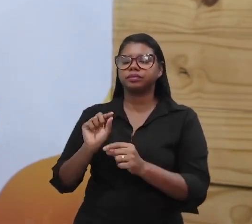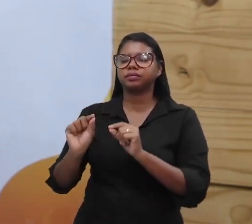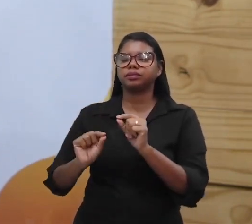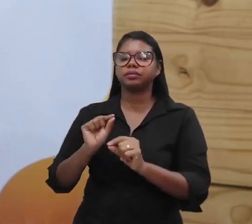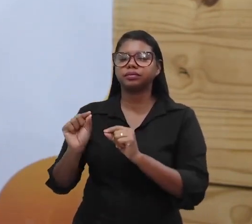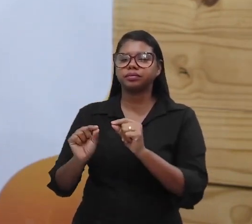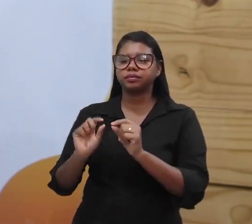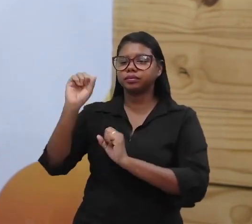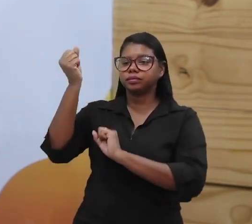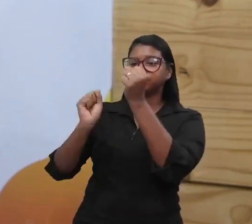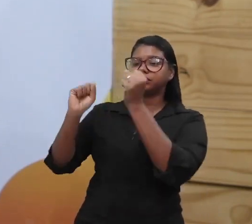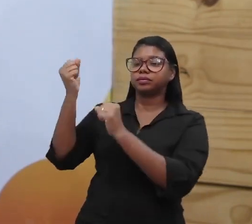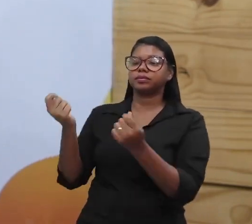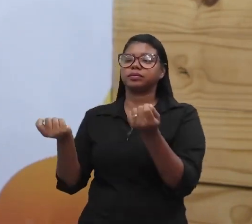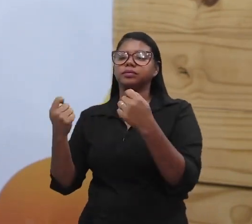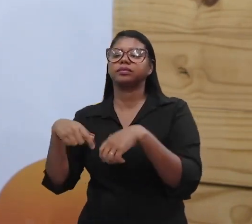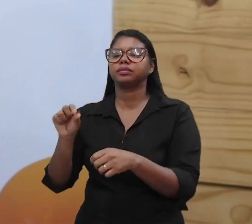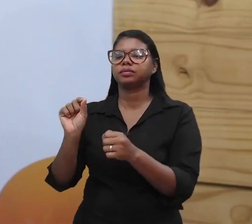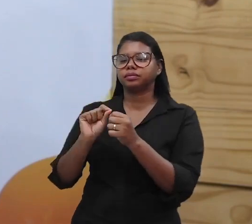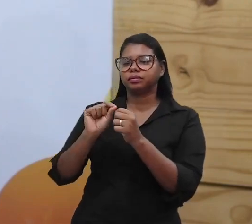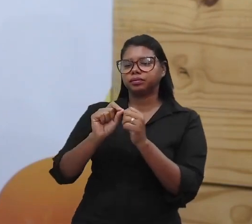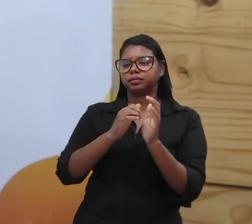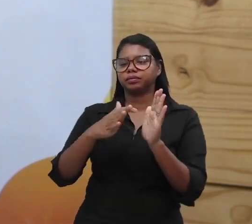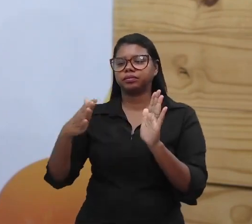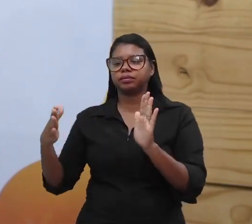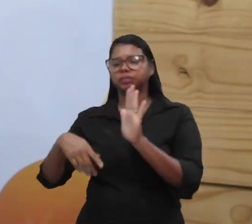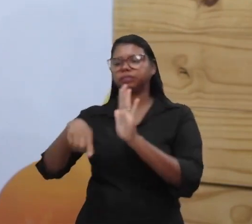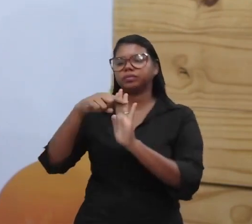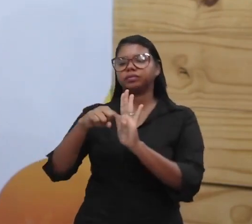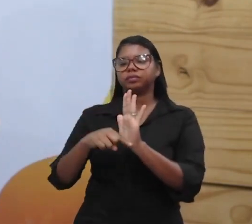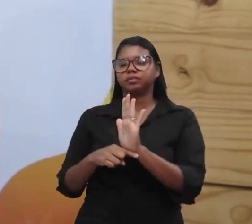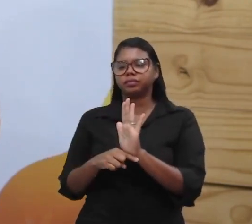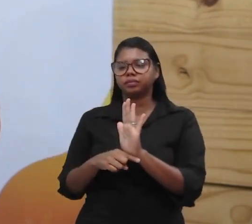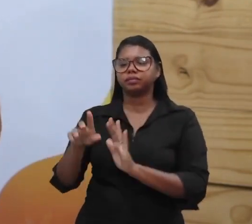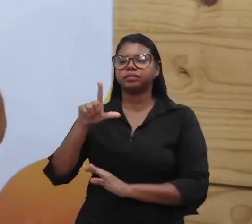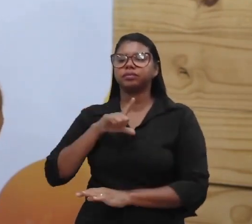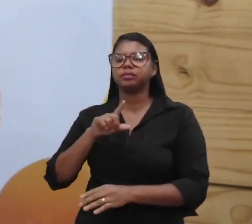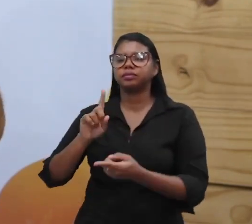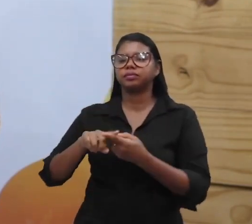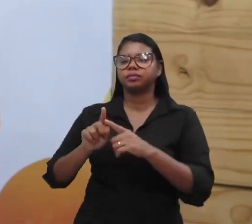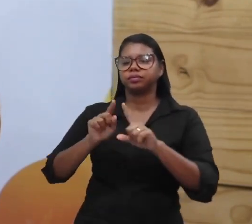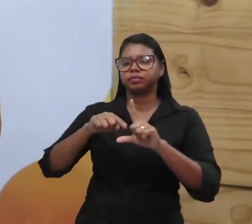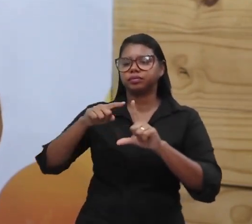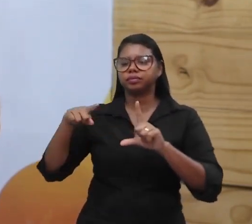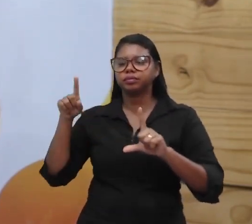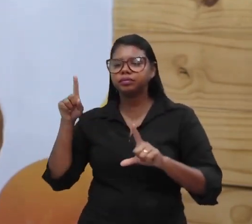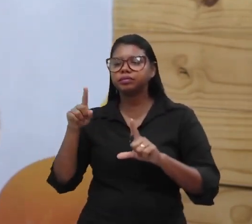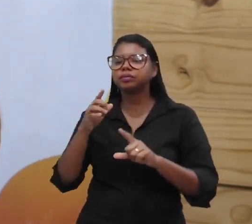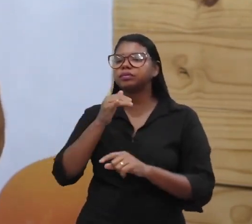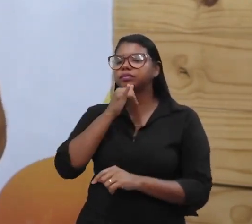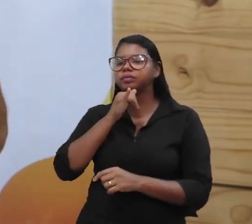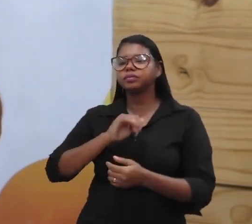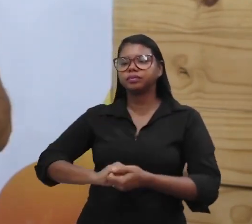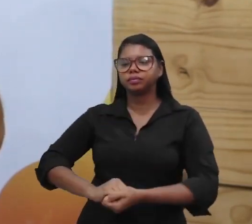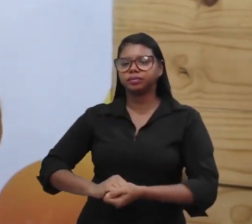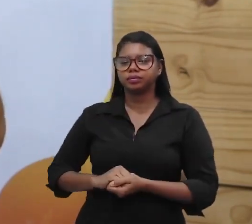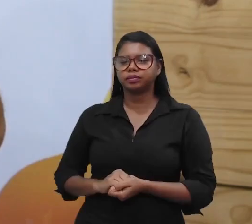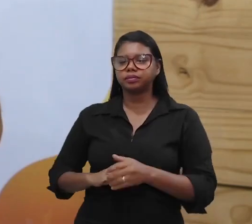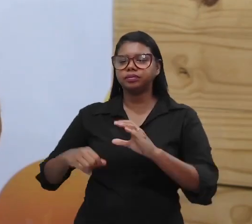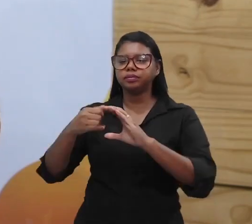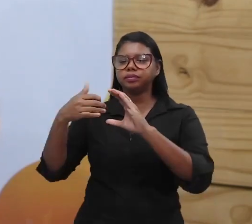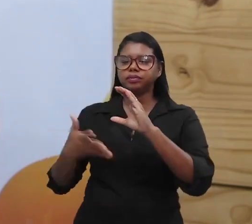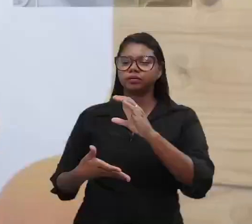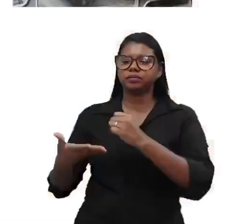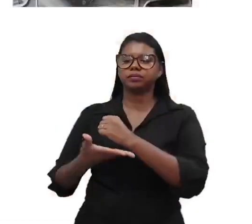a indústria possa fazê-lo em larga escala, né? Então a gente vai ter a produção em série, né, como característica básica